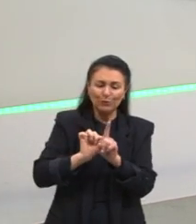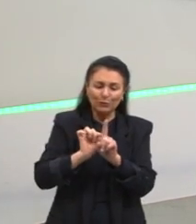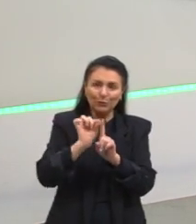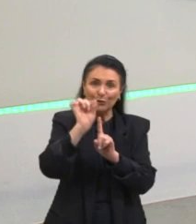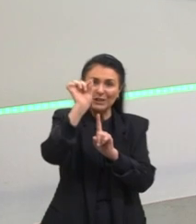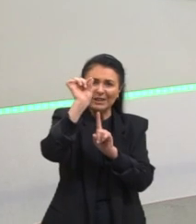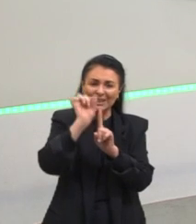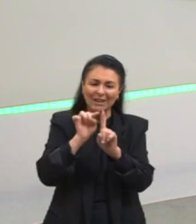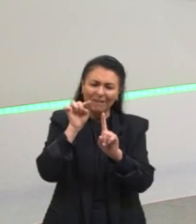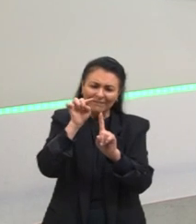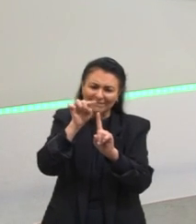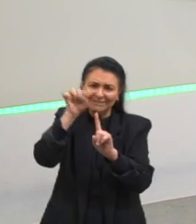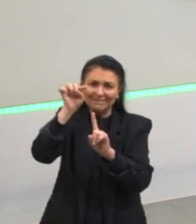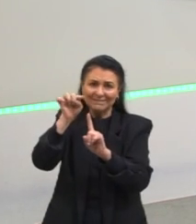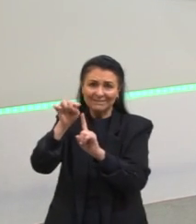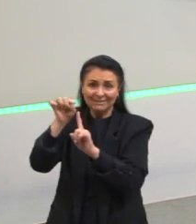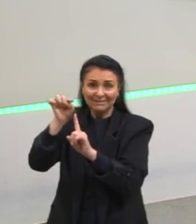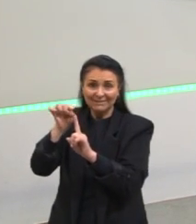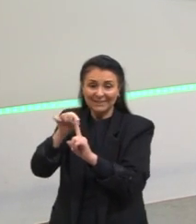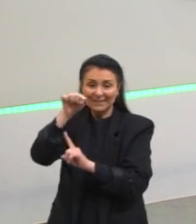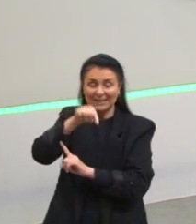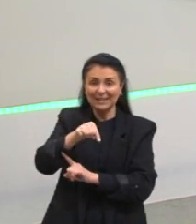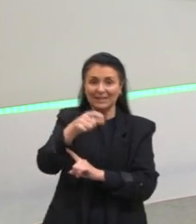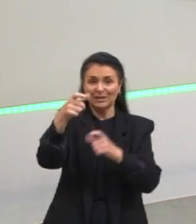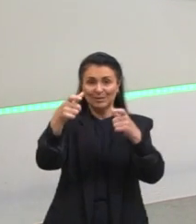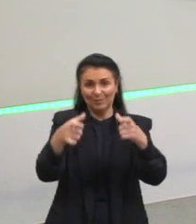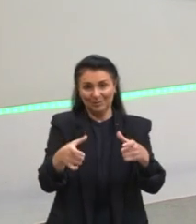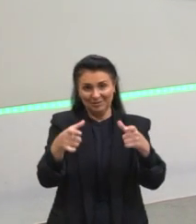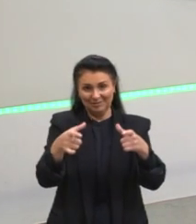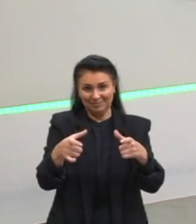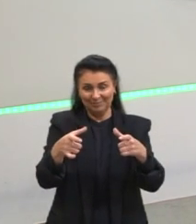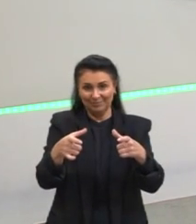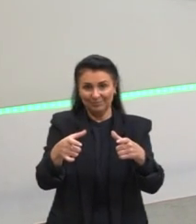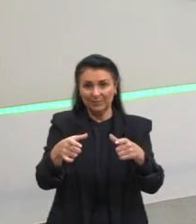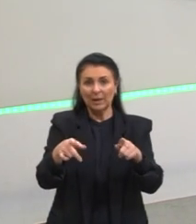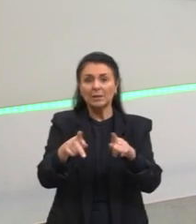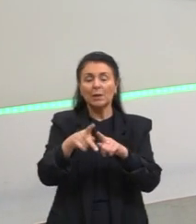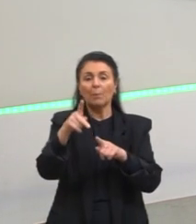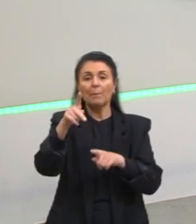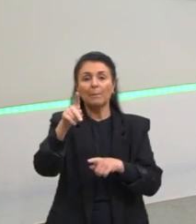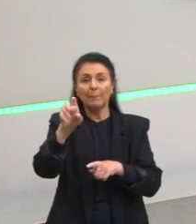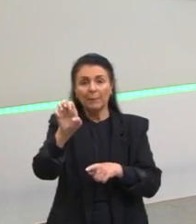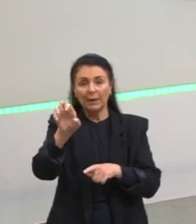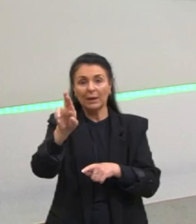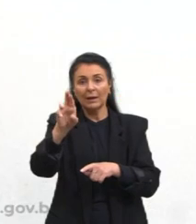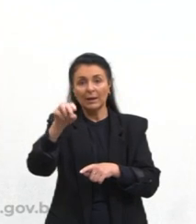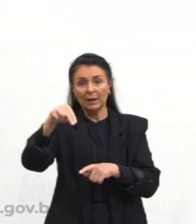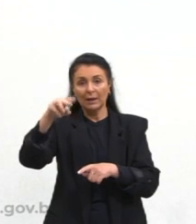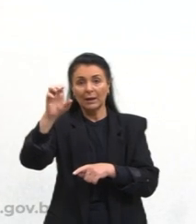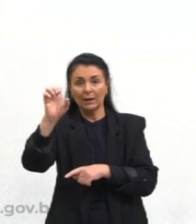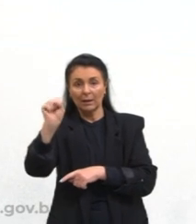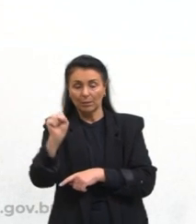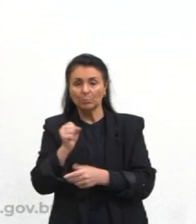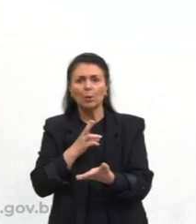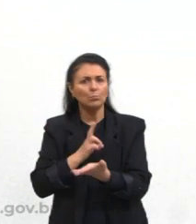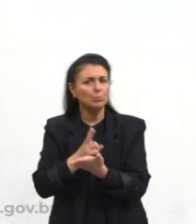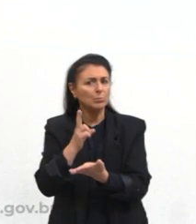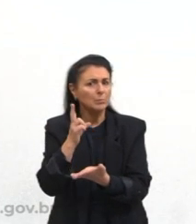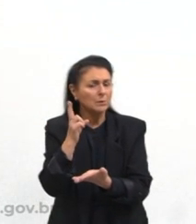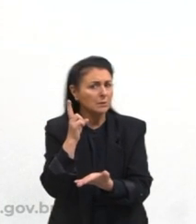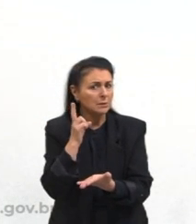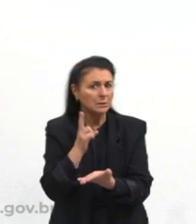são bem pequenininhas aí e dessa dessa dessa natureza aí são perenes E isso quer dizer são permanentes né são